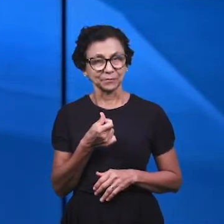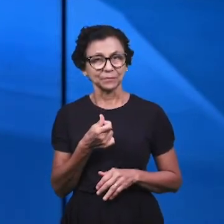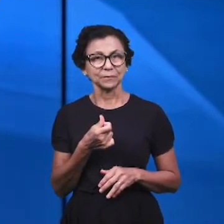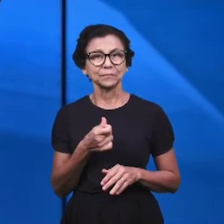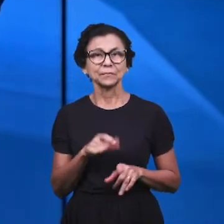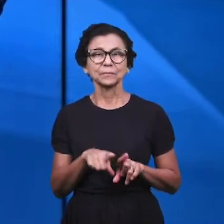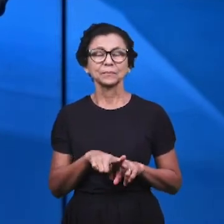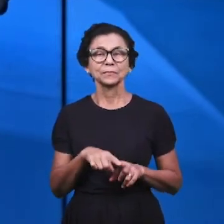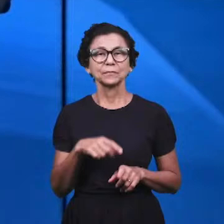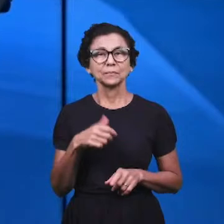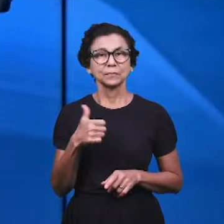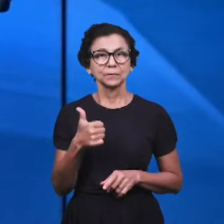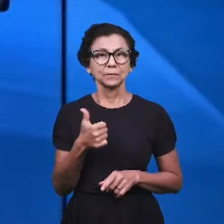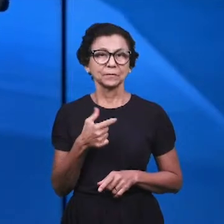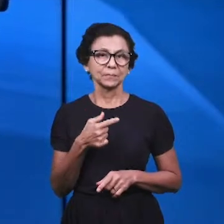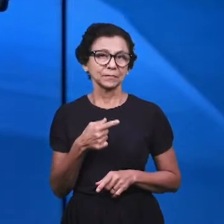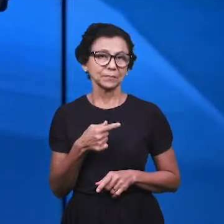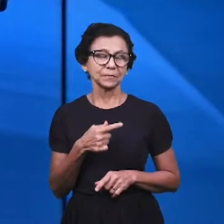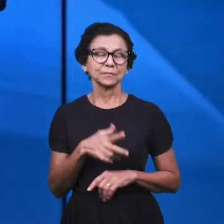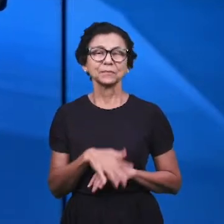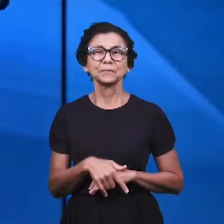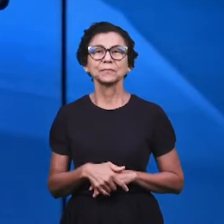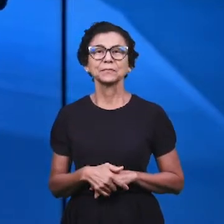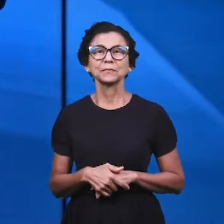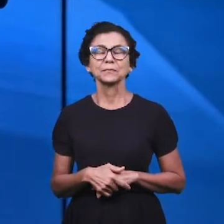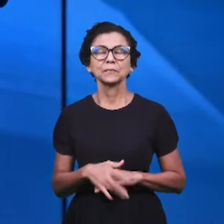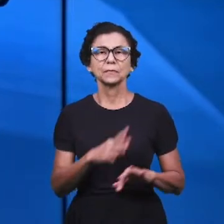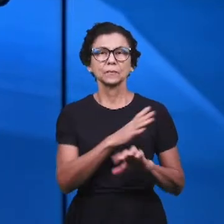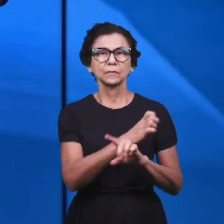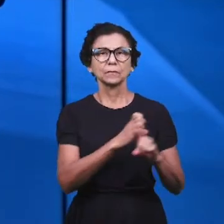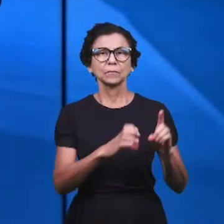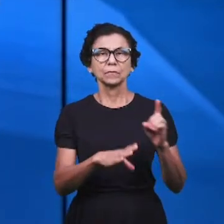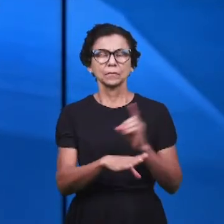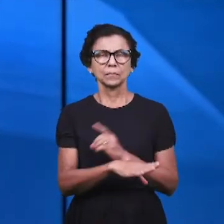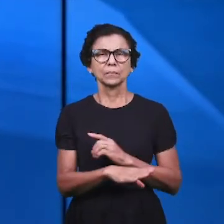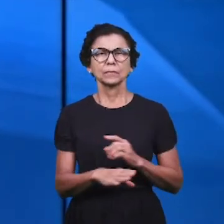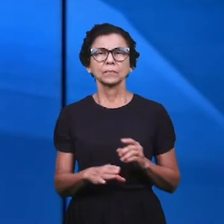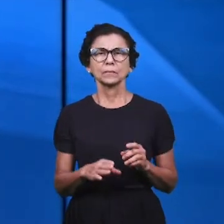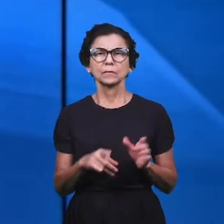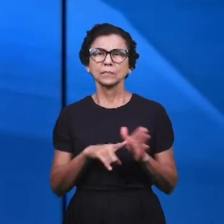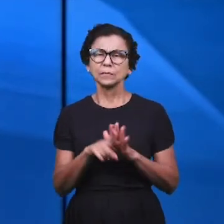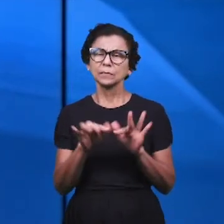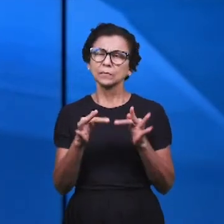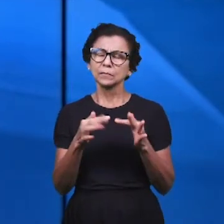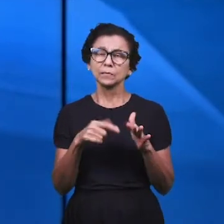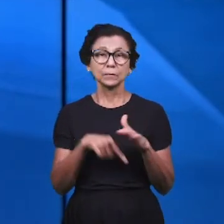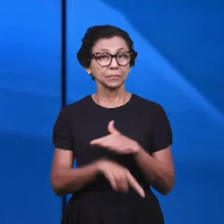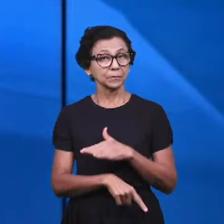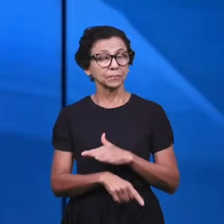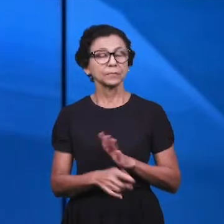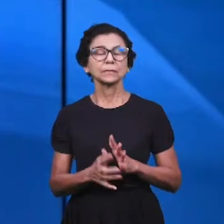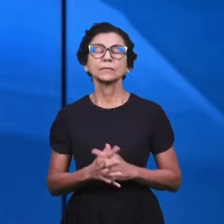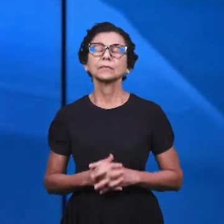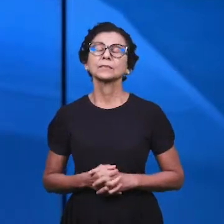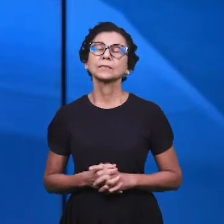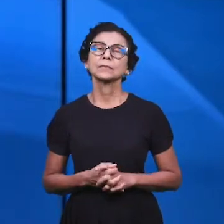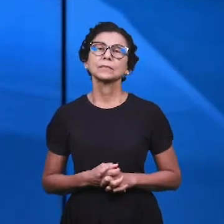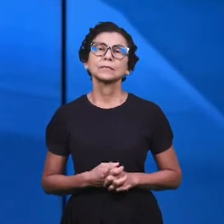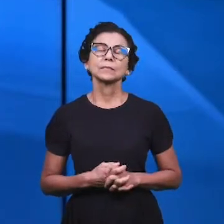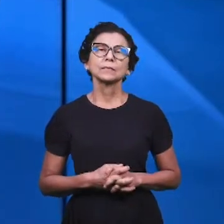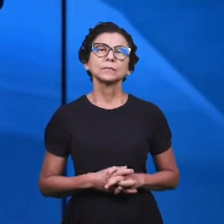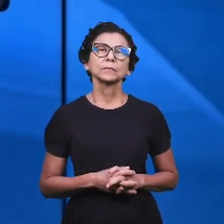Vamos então à primeira pergunta da Escola Bíblica, que é uma pergunta bem assim superficial, mas profunda. A pergunta é: